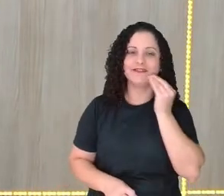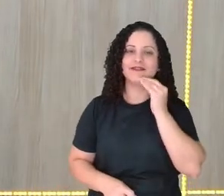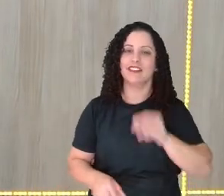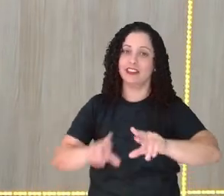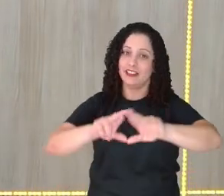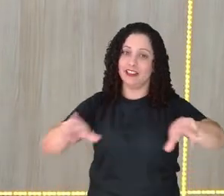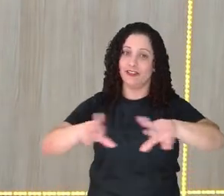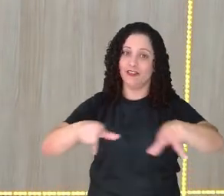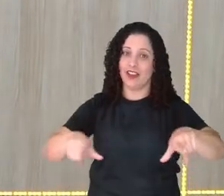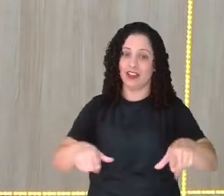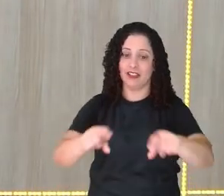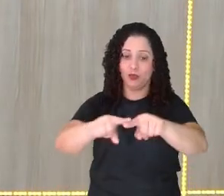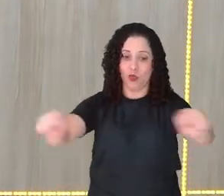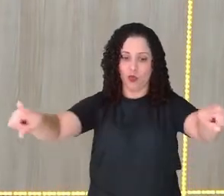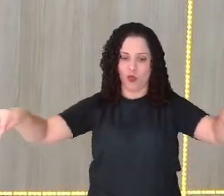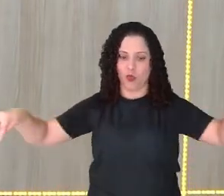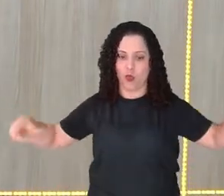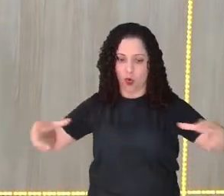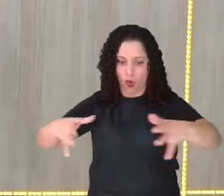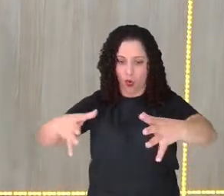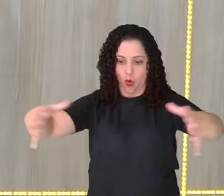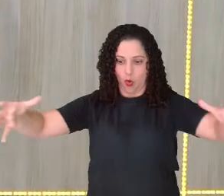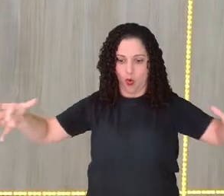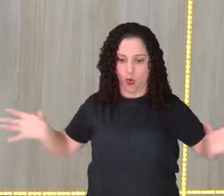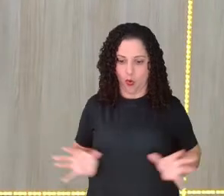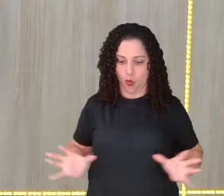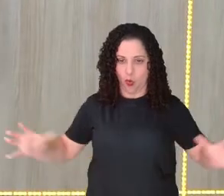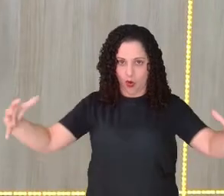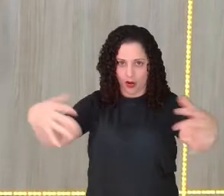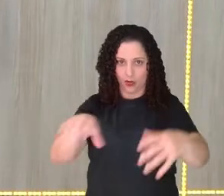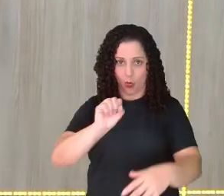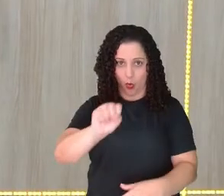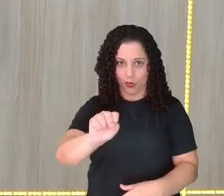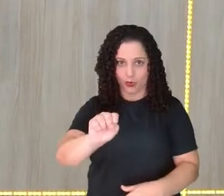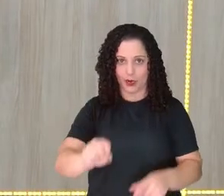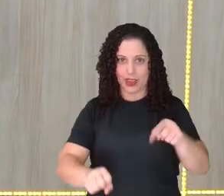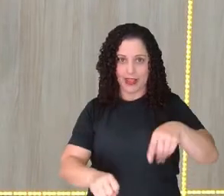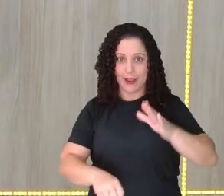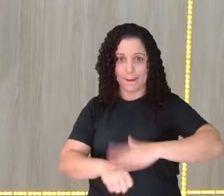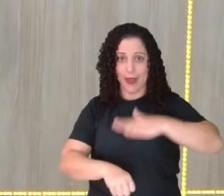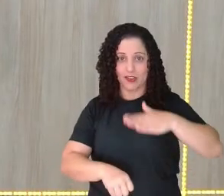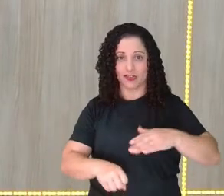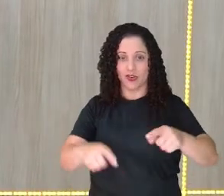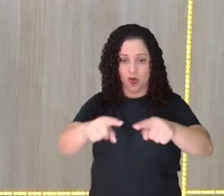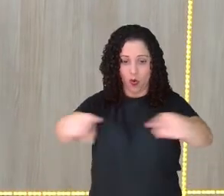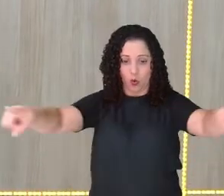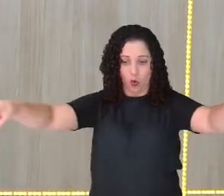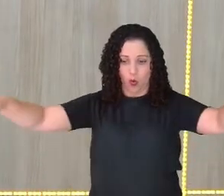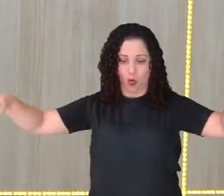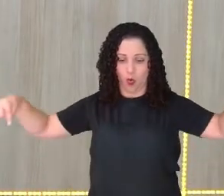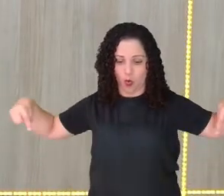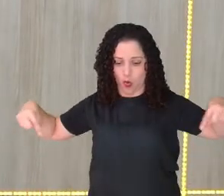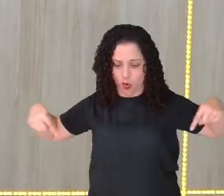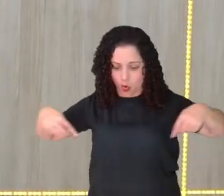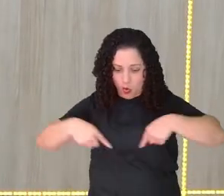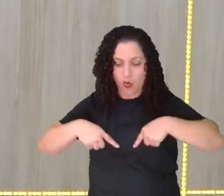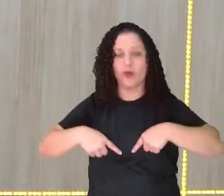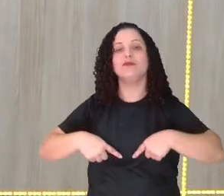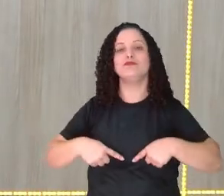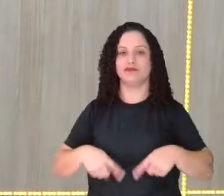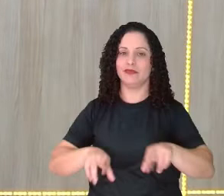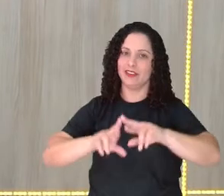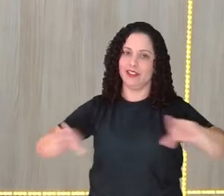octógono, por conta aí da questão dos ângulos, né? No octógono, os ângulos formados são maiores do que